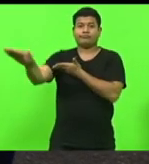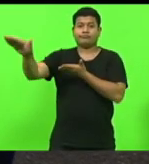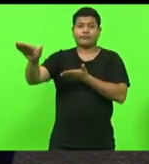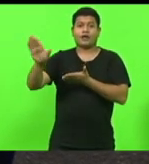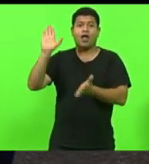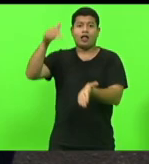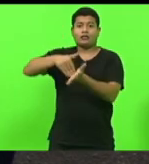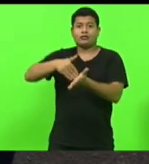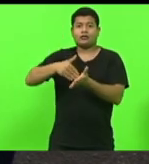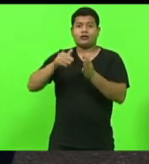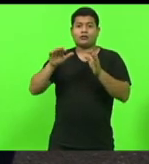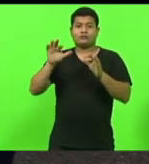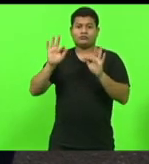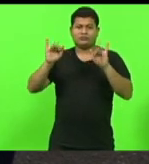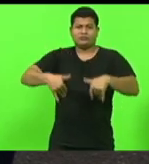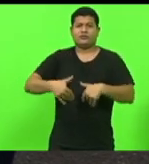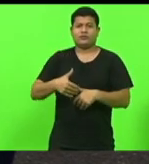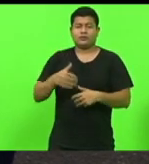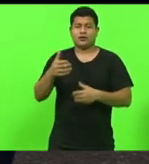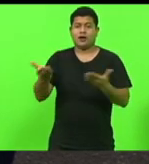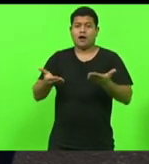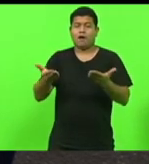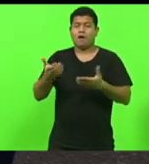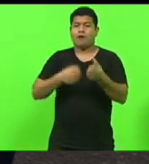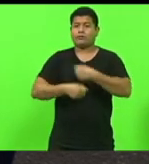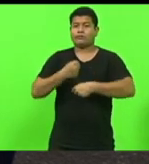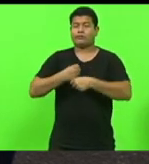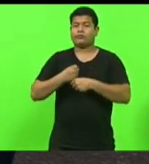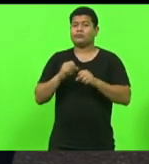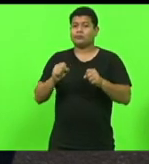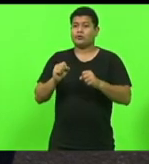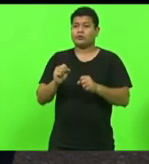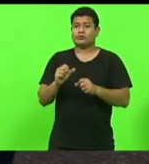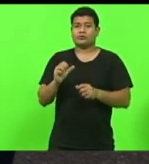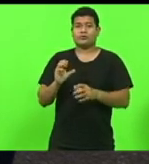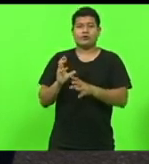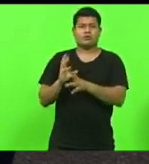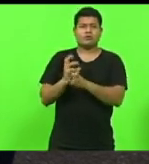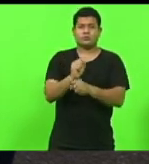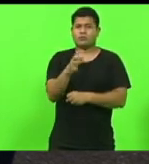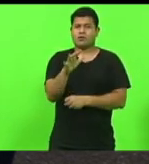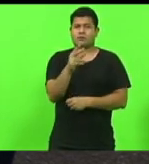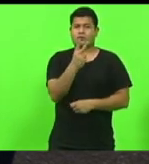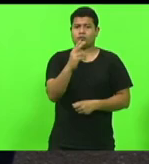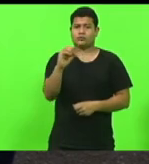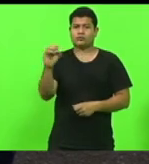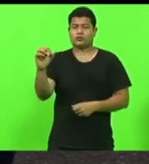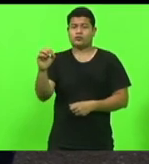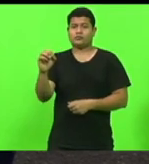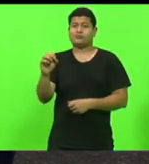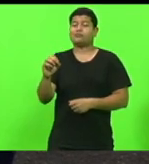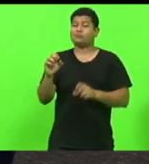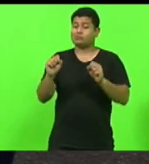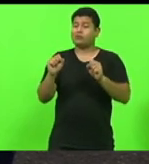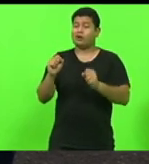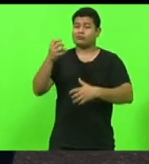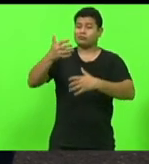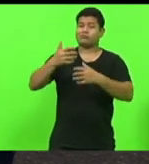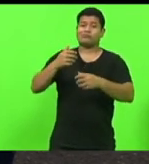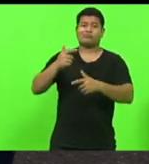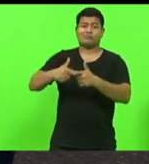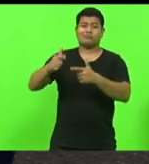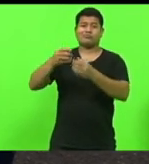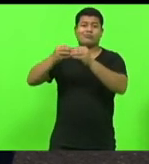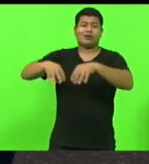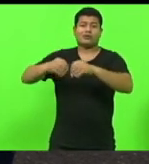próximo a 200 funcionários, o que torna inviável o funcionamento de alguns presídios e penitenciárias de